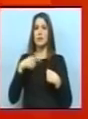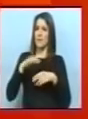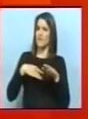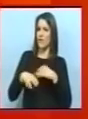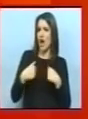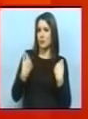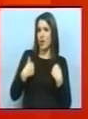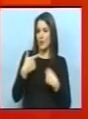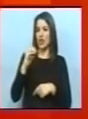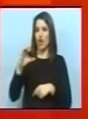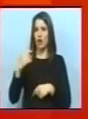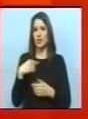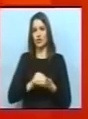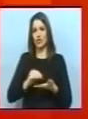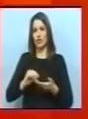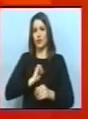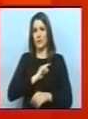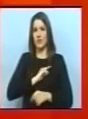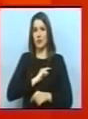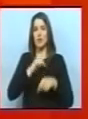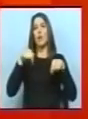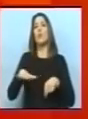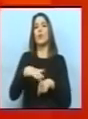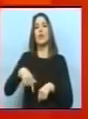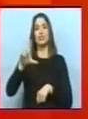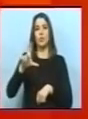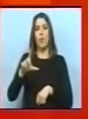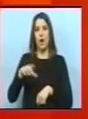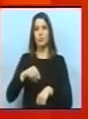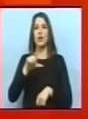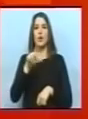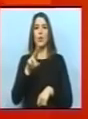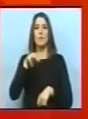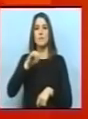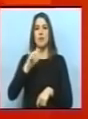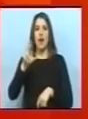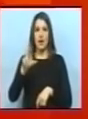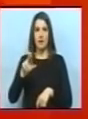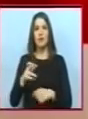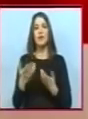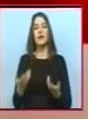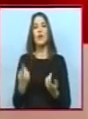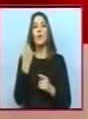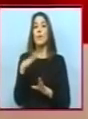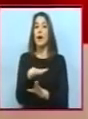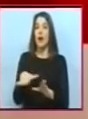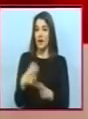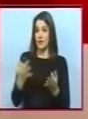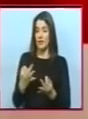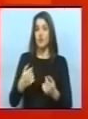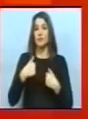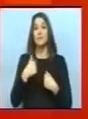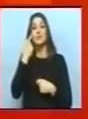pequeno escritório, onde aqui em Lisboa, no Lumiar, e onde uma das áreas que realmente toco e que é